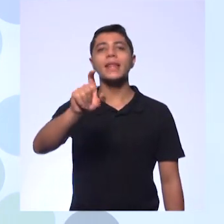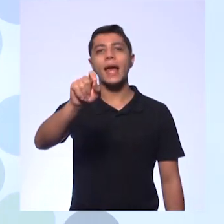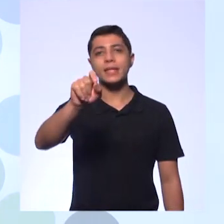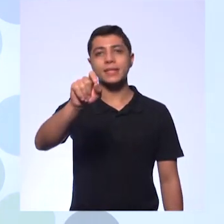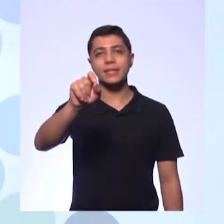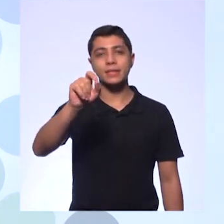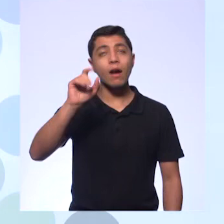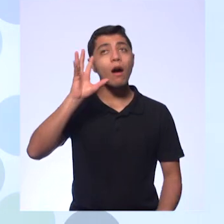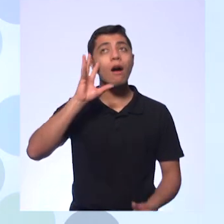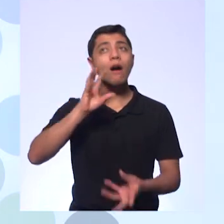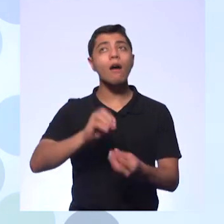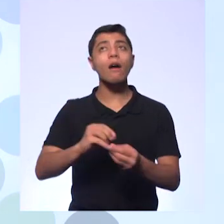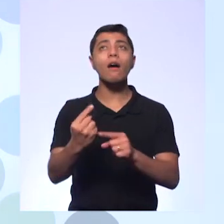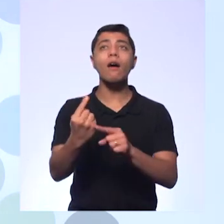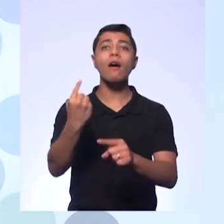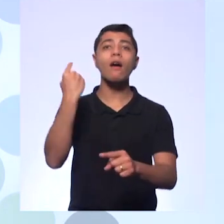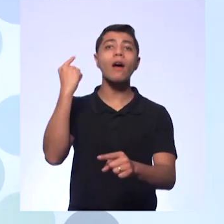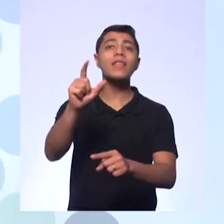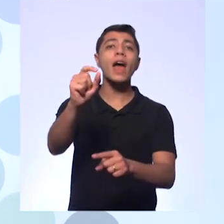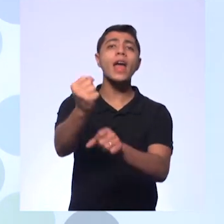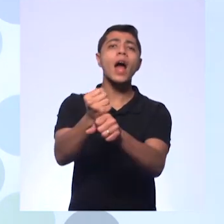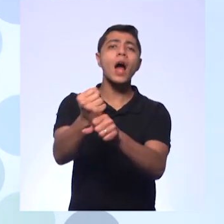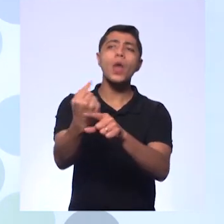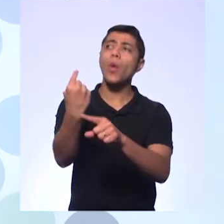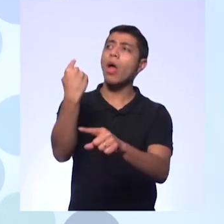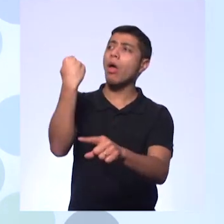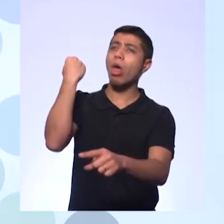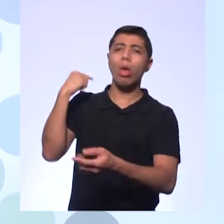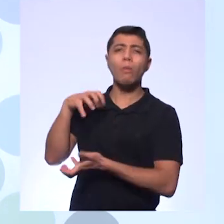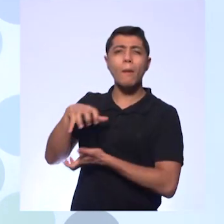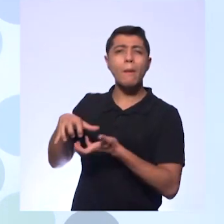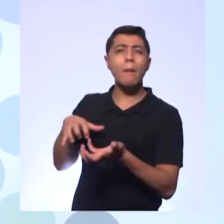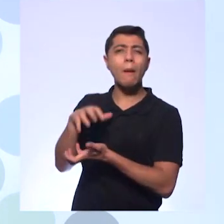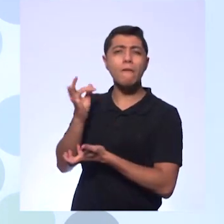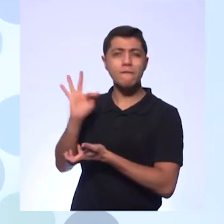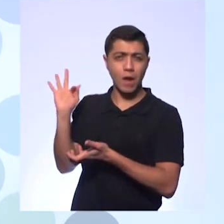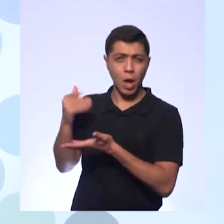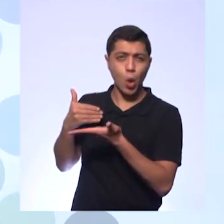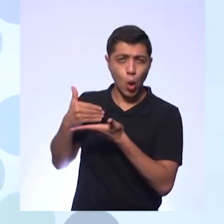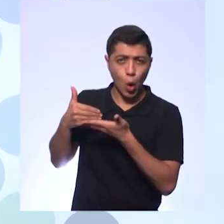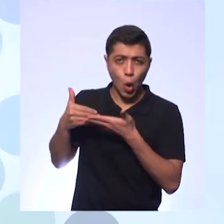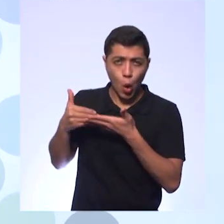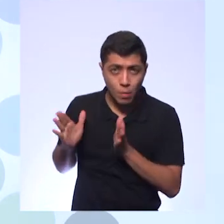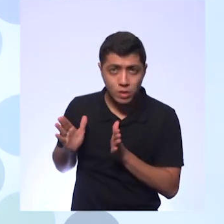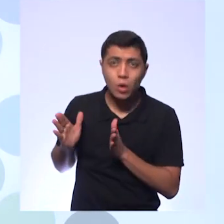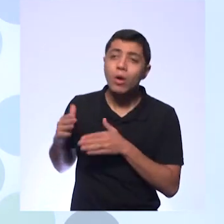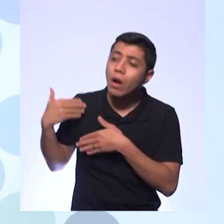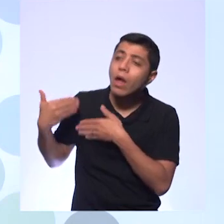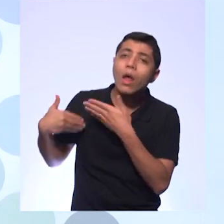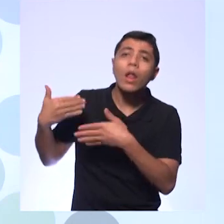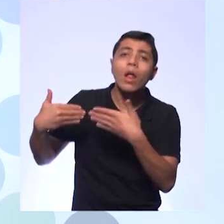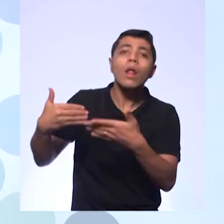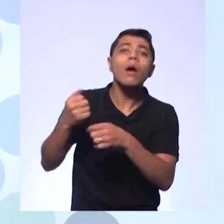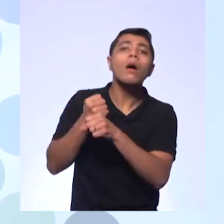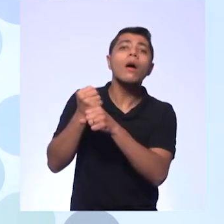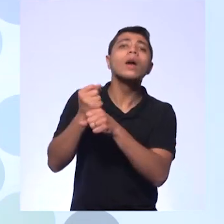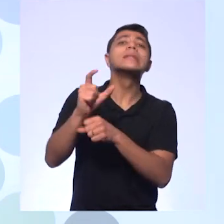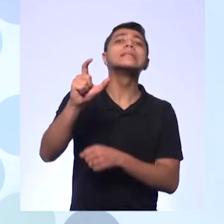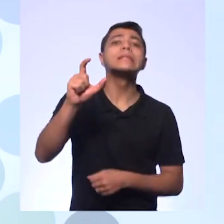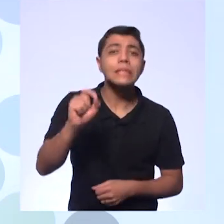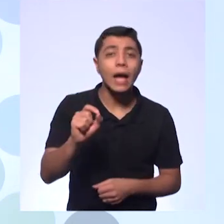anos depois de iniciada a Revolução Francesa, o Napoleão Bonaparte, aliado a alas ali